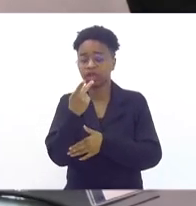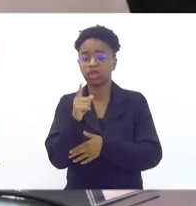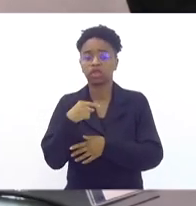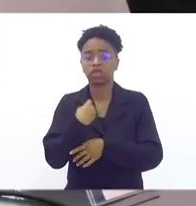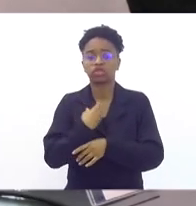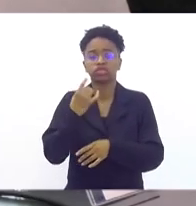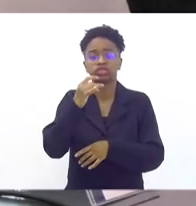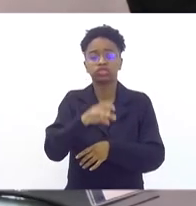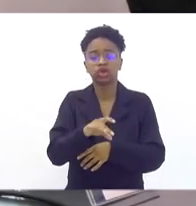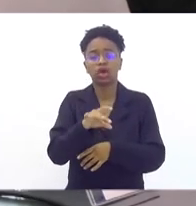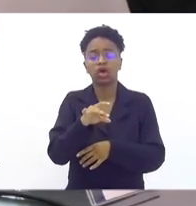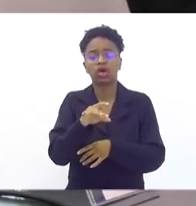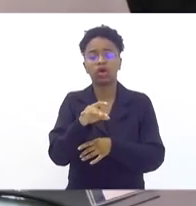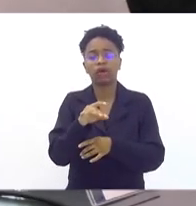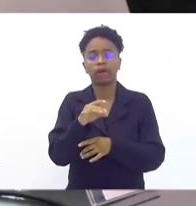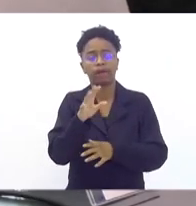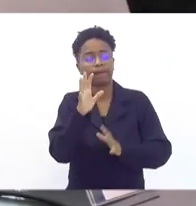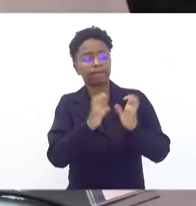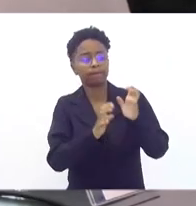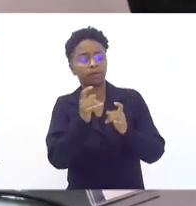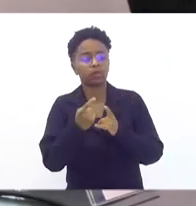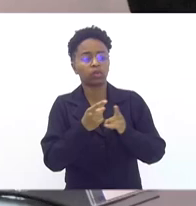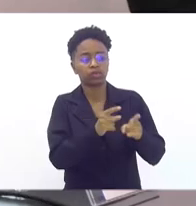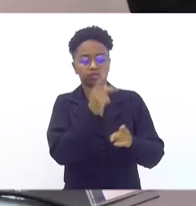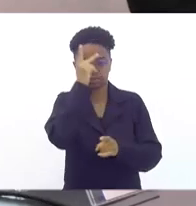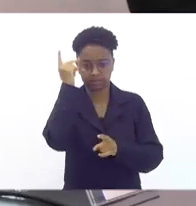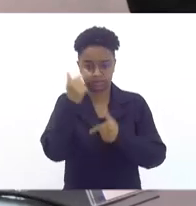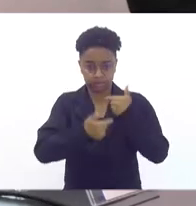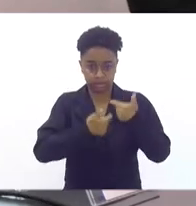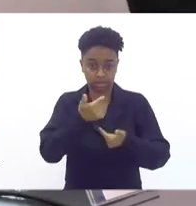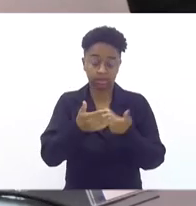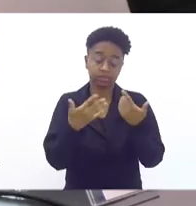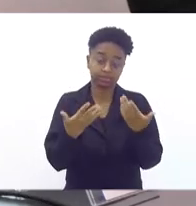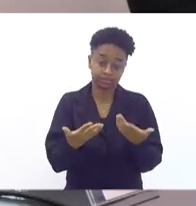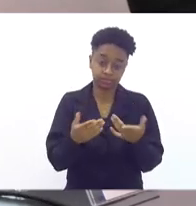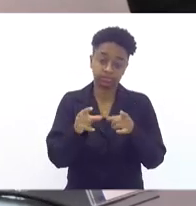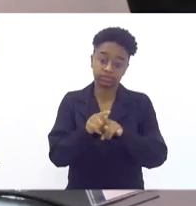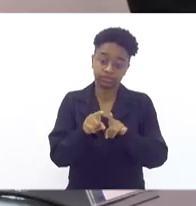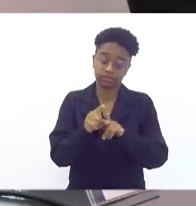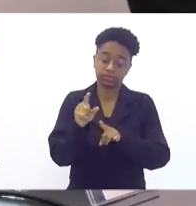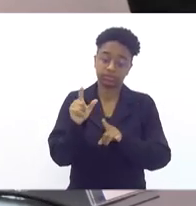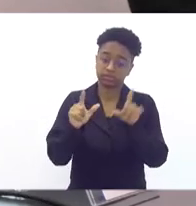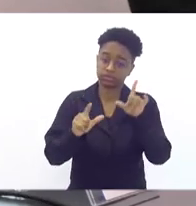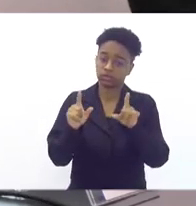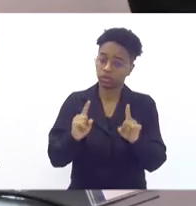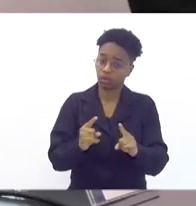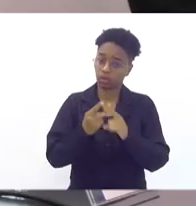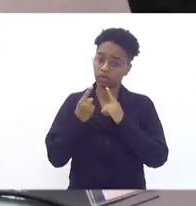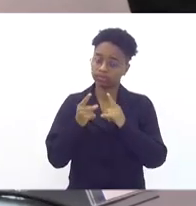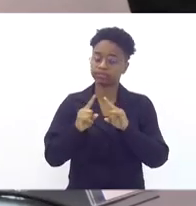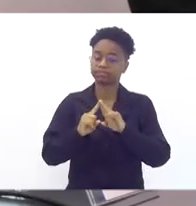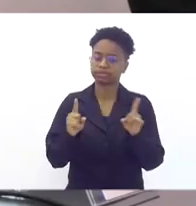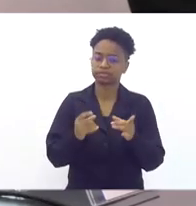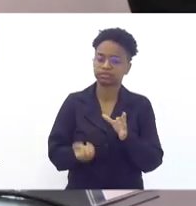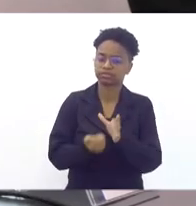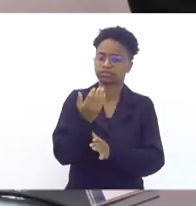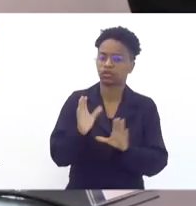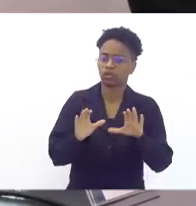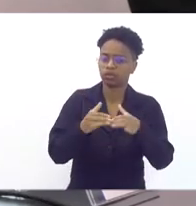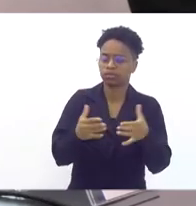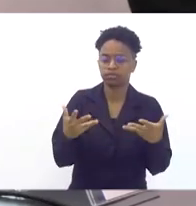vão fazer a mídia ficar contra todos nós então eu quero parabenizar Deputado Alan porque essa criação dessa comissão Foi incrível